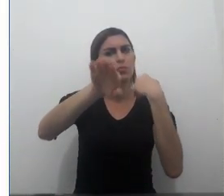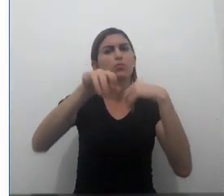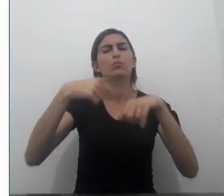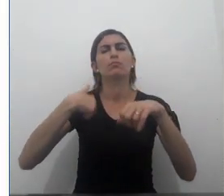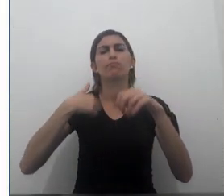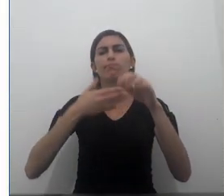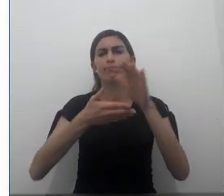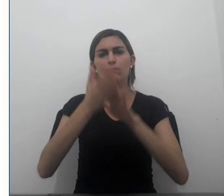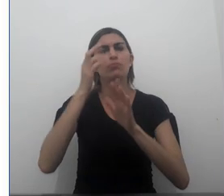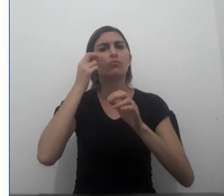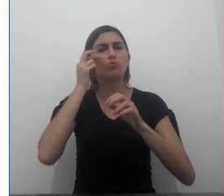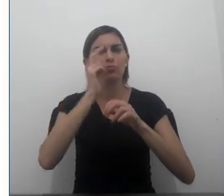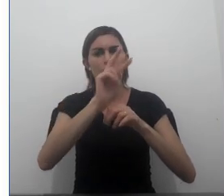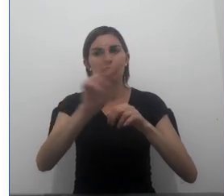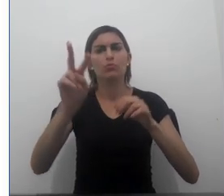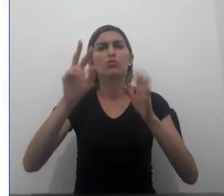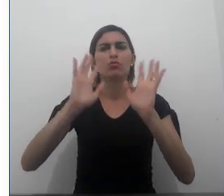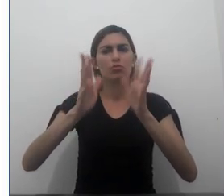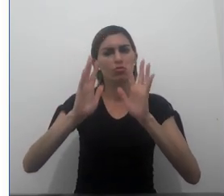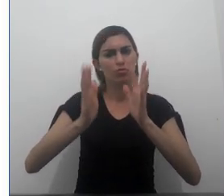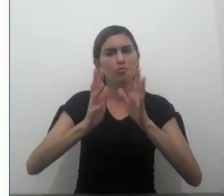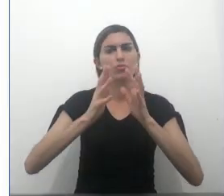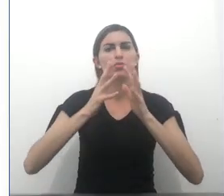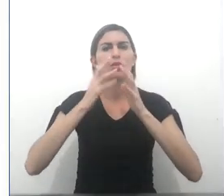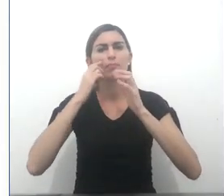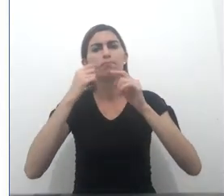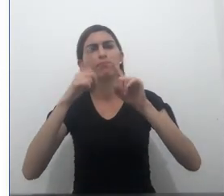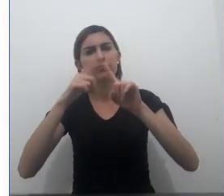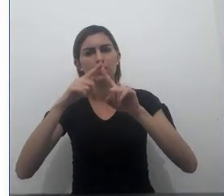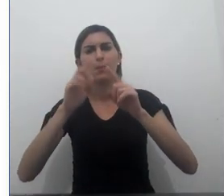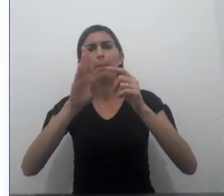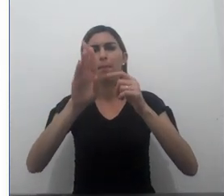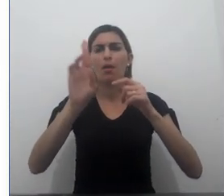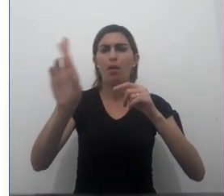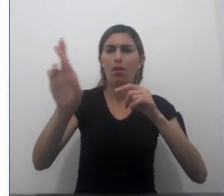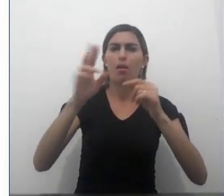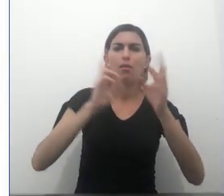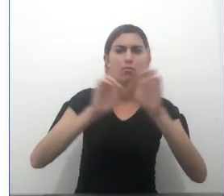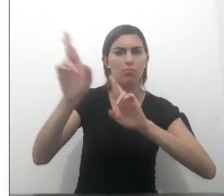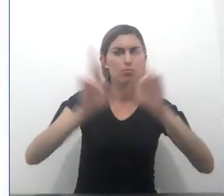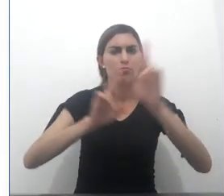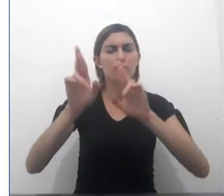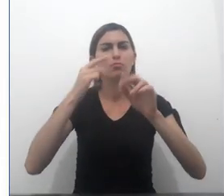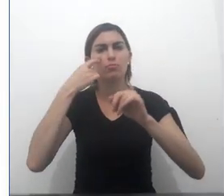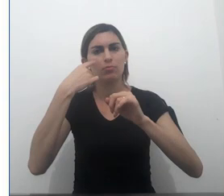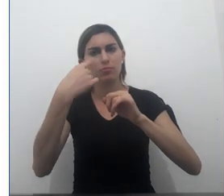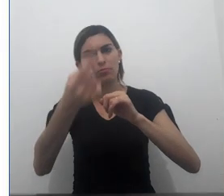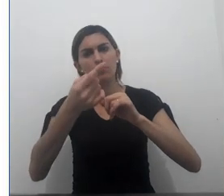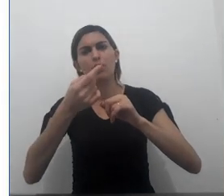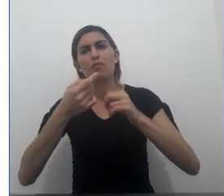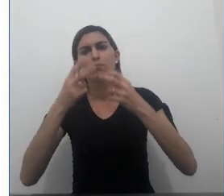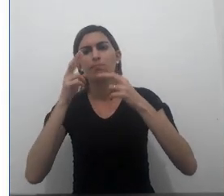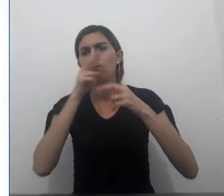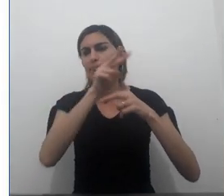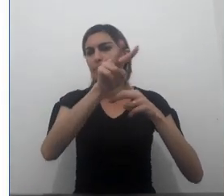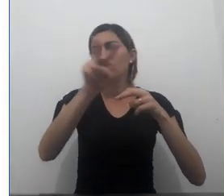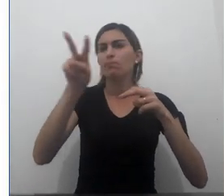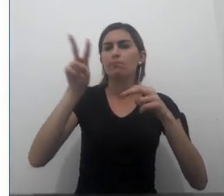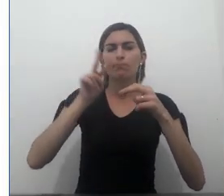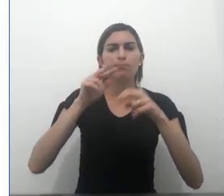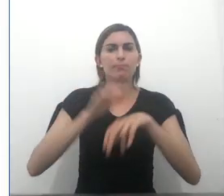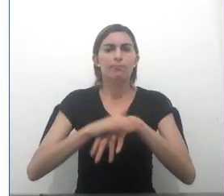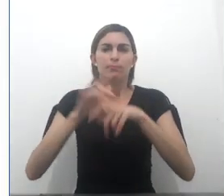rodovias. Garanto que você já deve ter transitado por algum tipo de BR, né, por algum tipo de estrada, e consegue